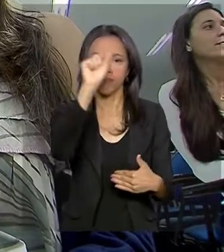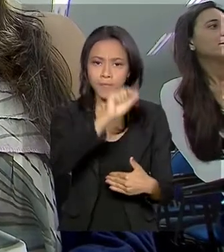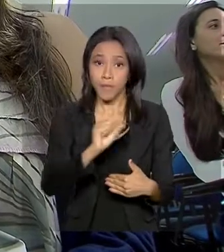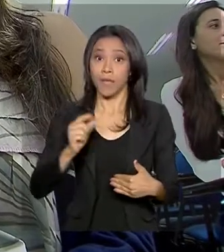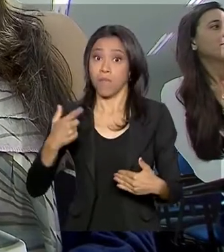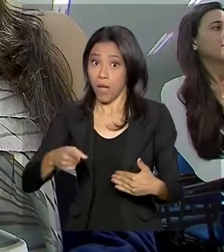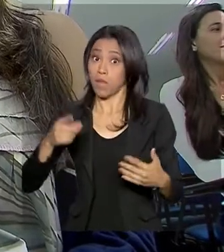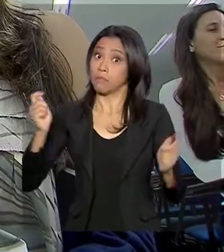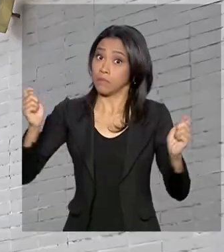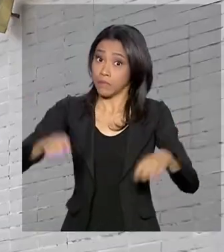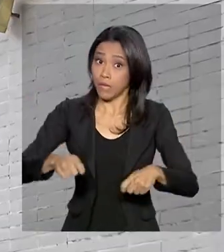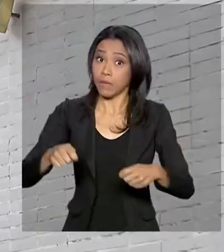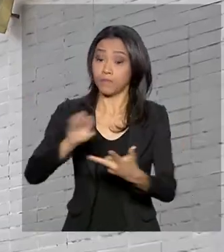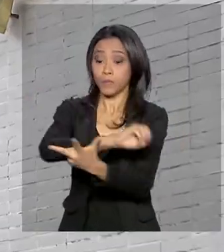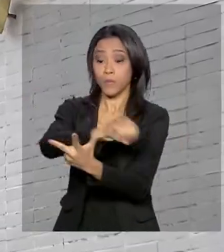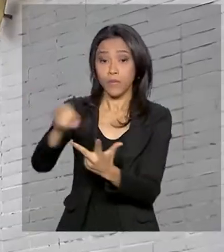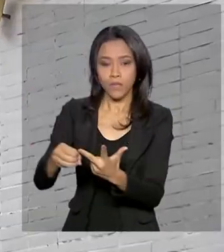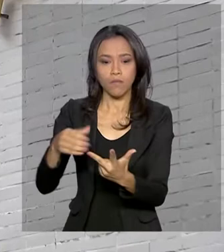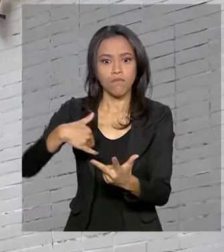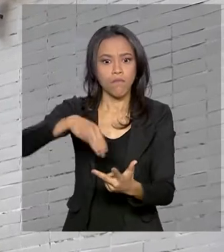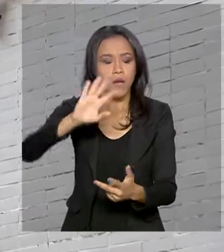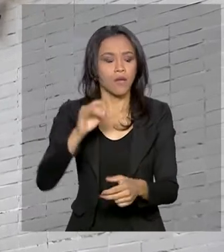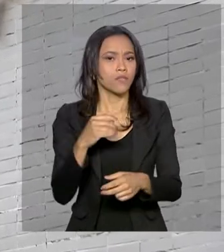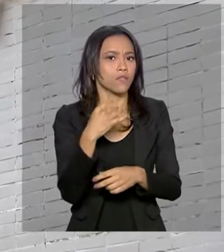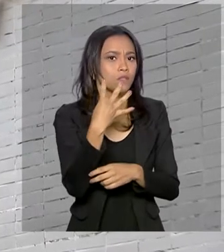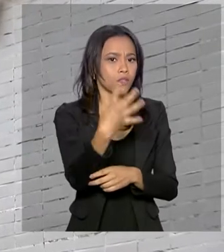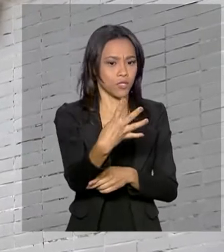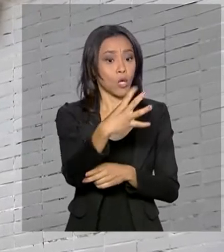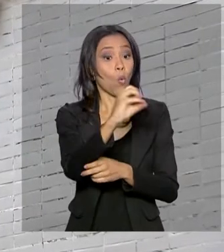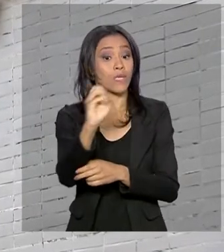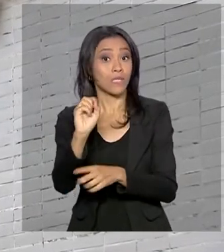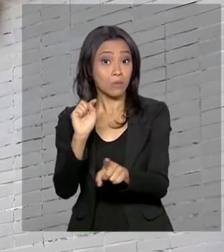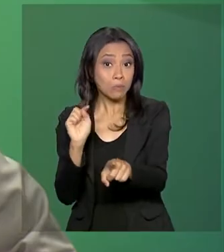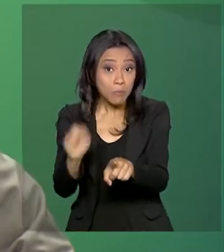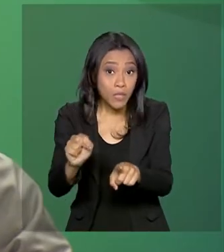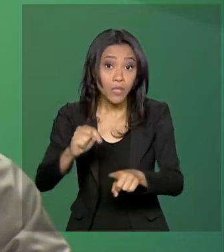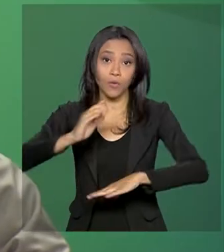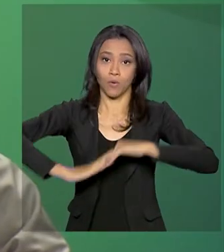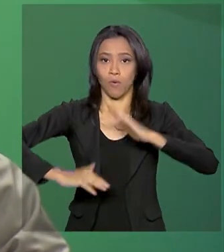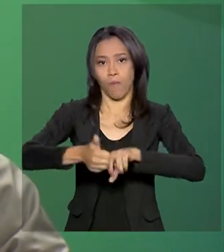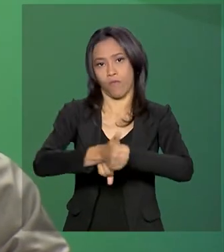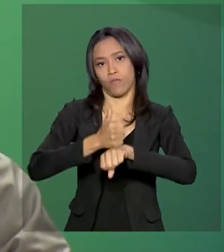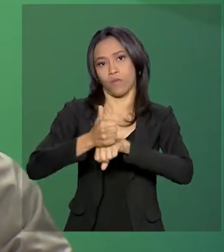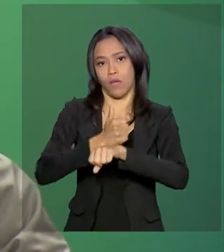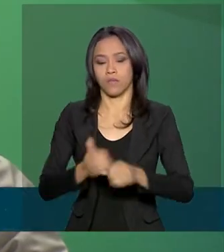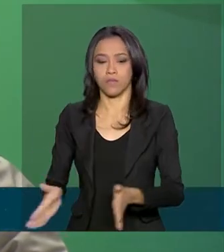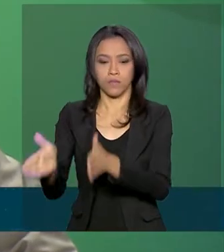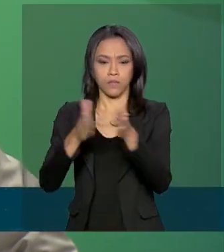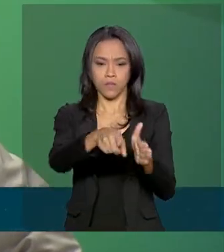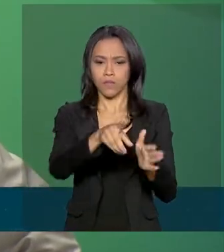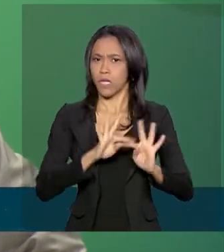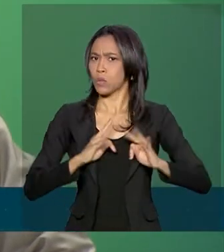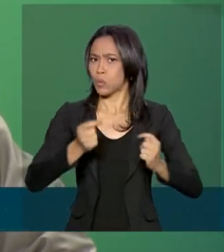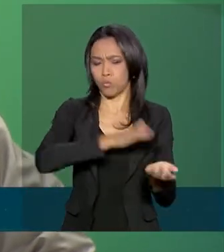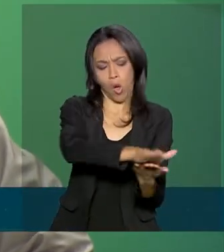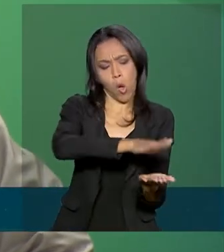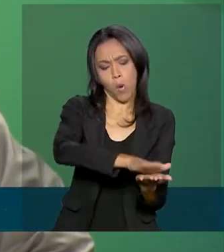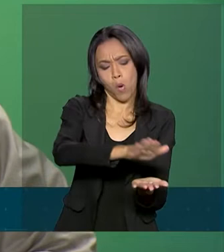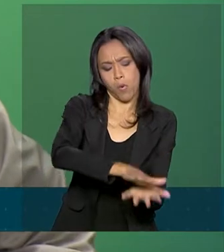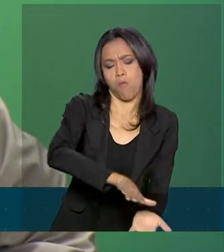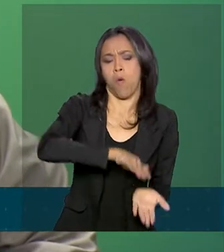tornar o Enem possível envolve mais de 400 mil profissionais. Está tudo impresso e agora é distribuir,